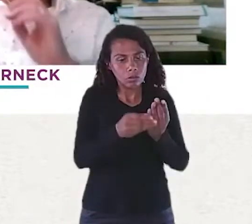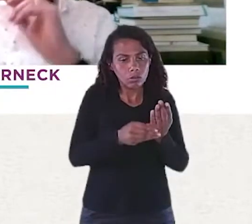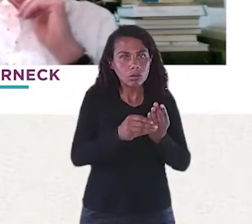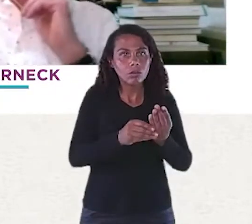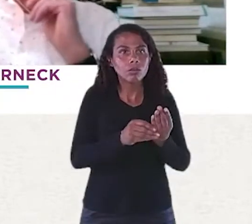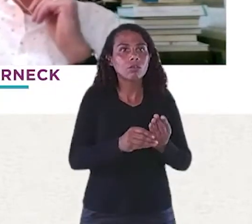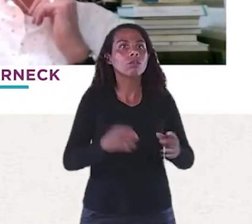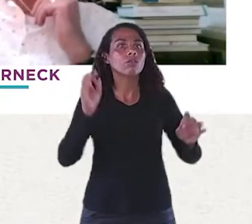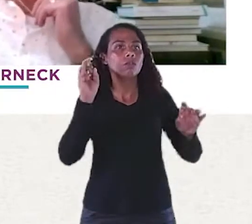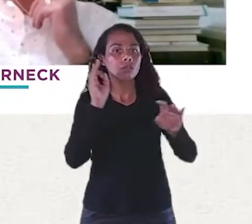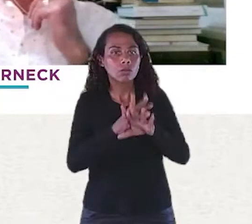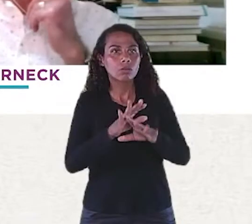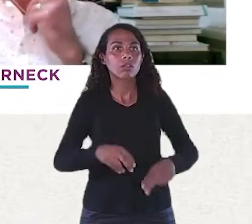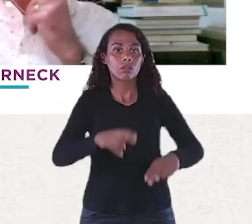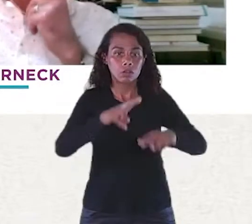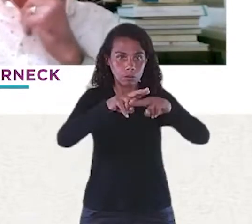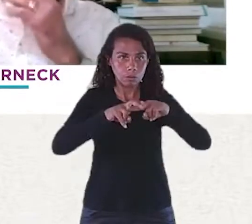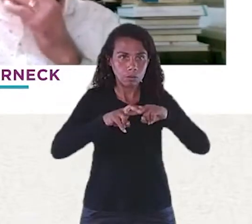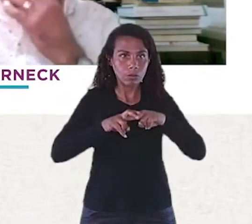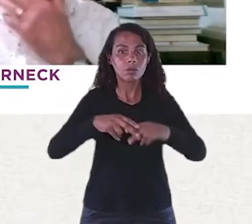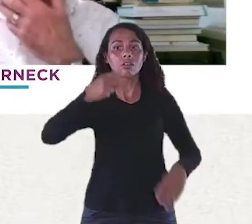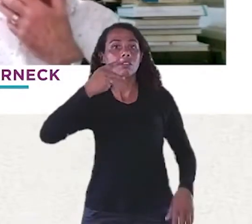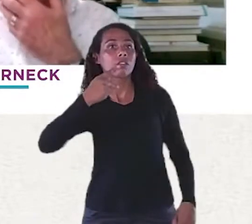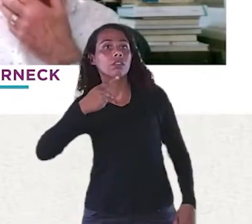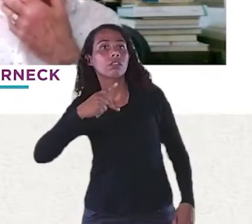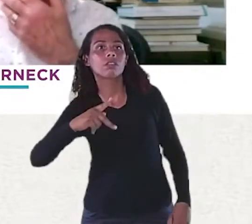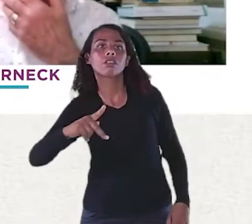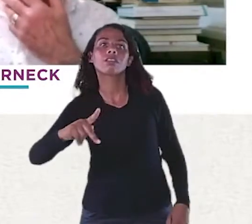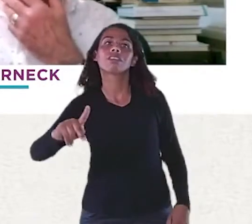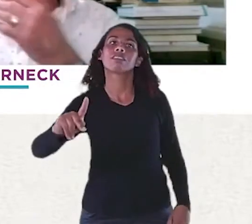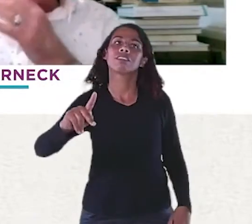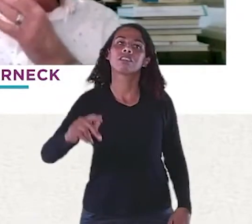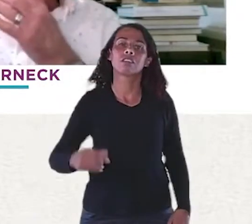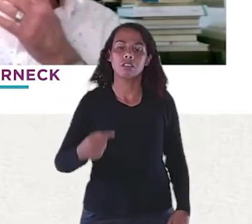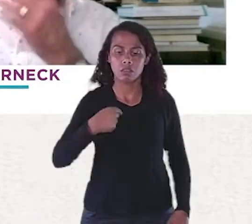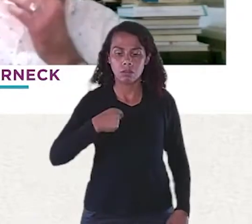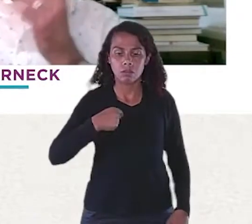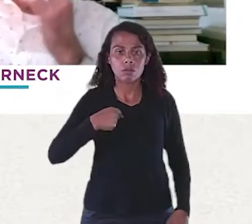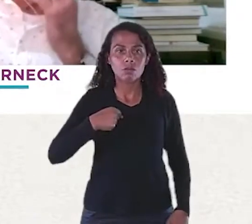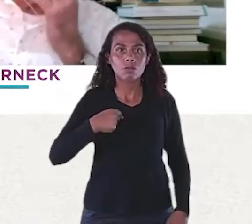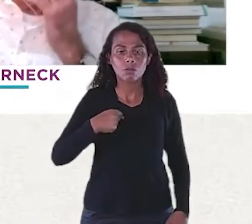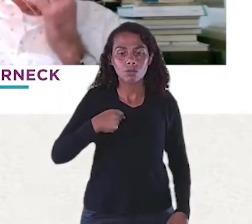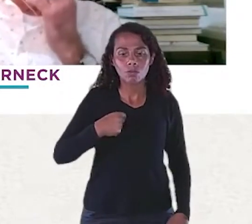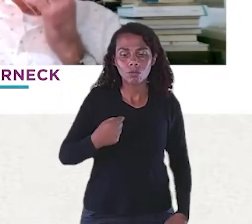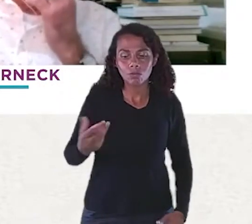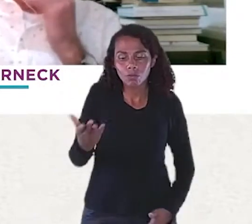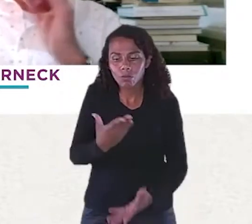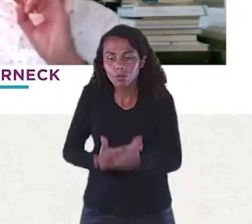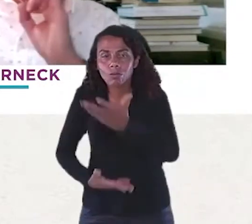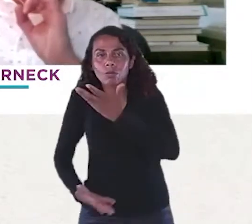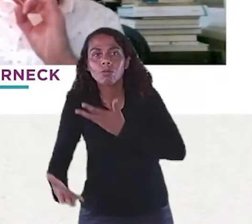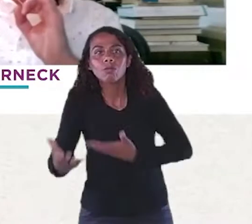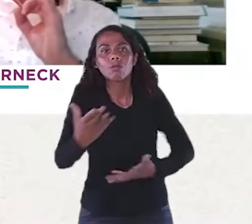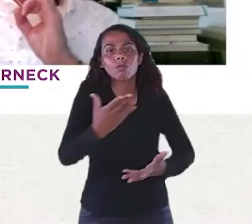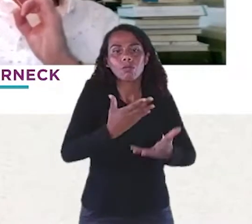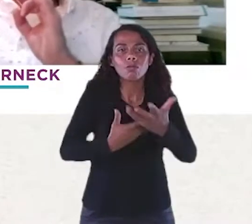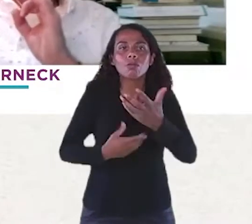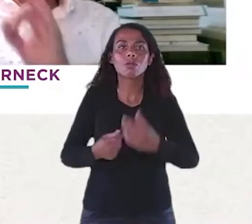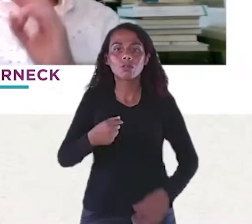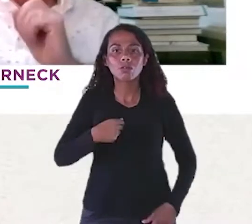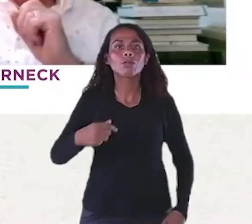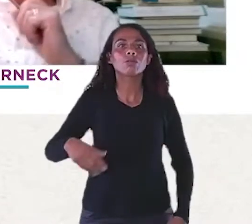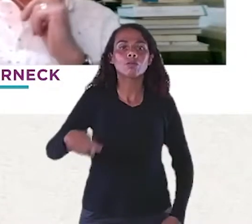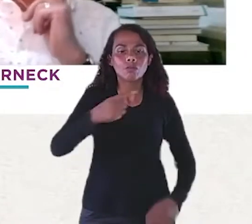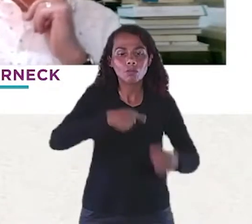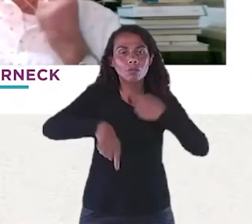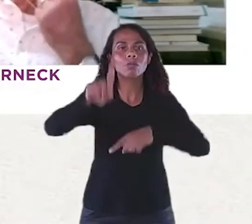as intervenções dele eram muito interessantes. Eu acho, para mim, foram lições. Vou dar